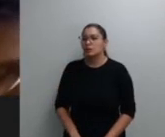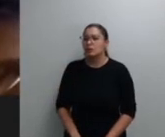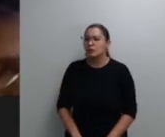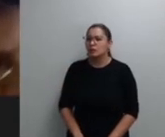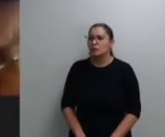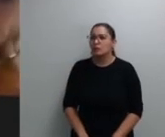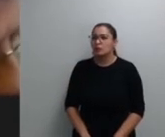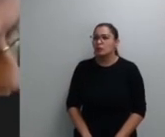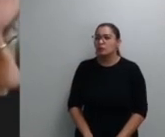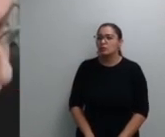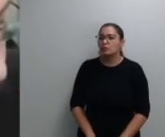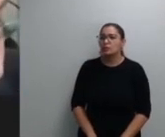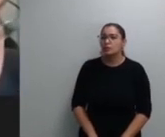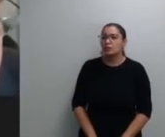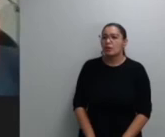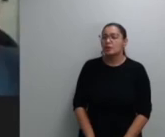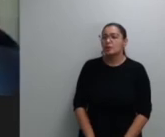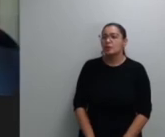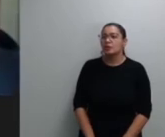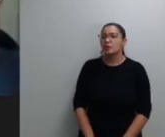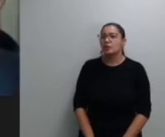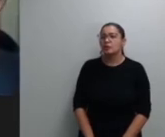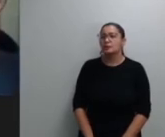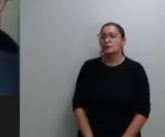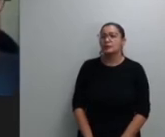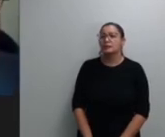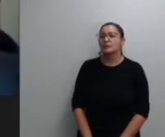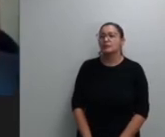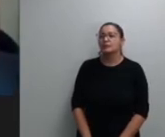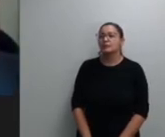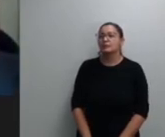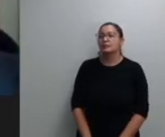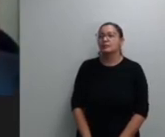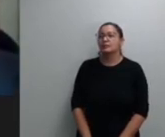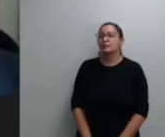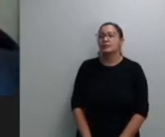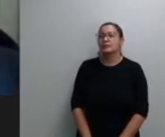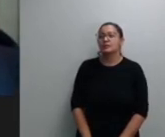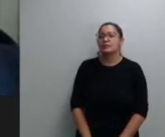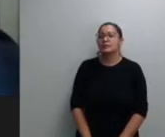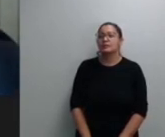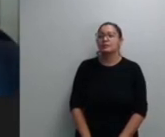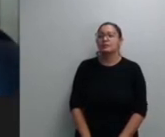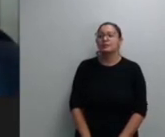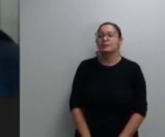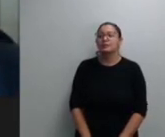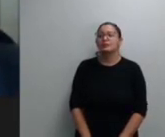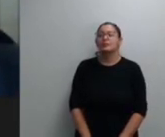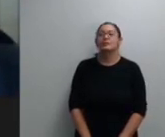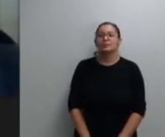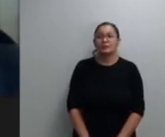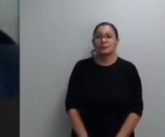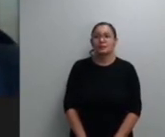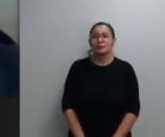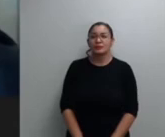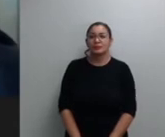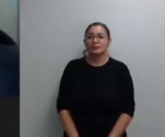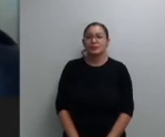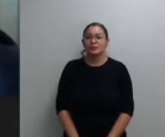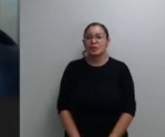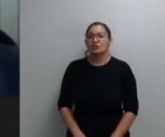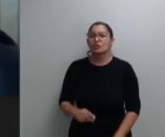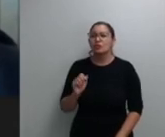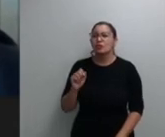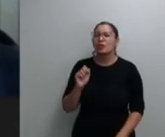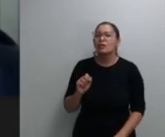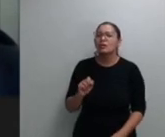relação a multa mas aí eu observo ministro Napoleão que a gente está aplicando multa nesses casos de agravo interno exatamente naquela situação